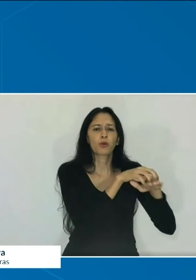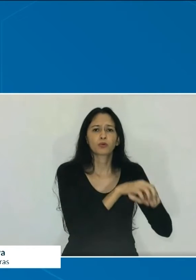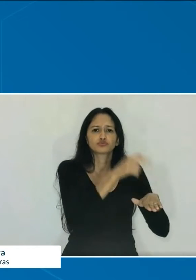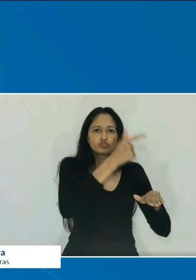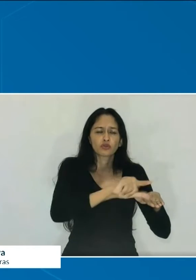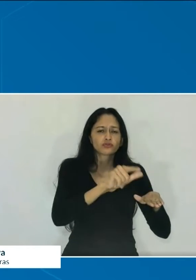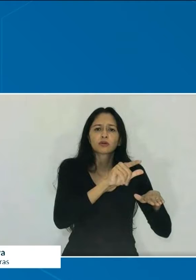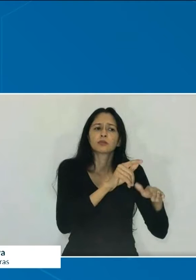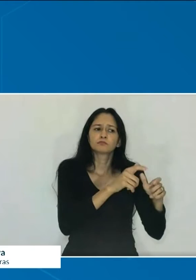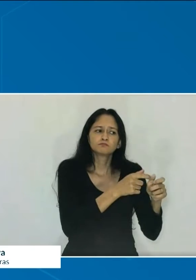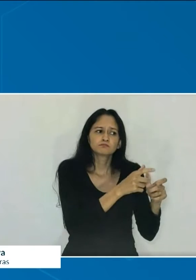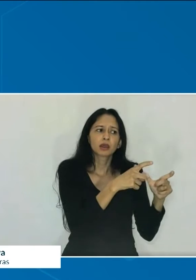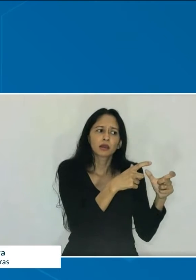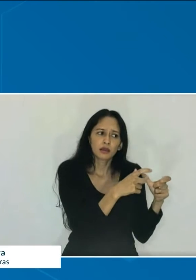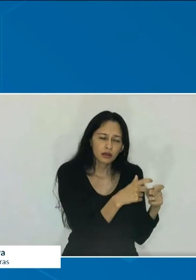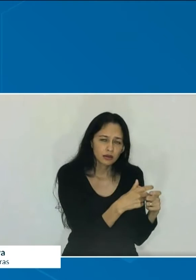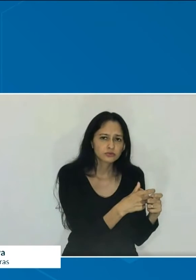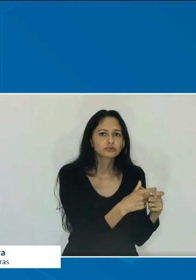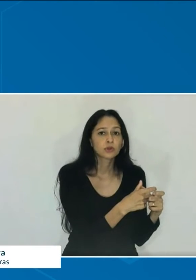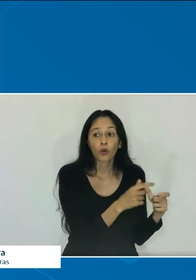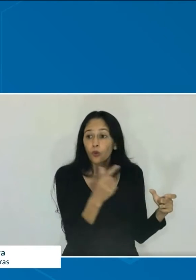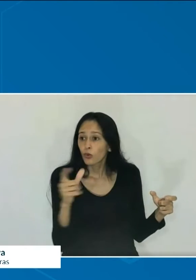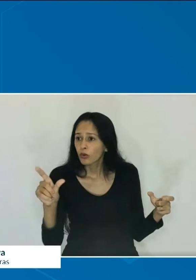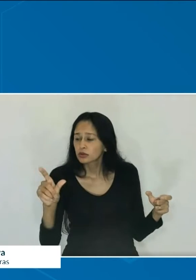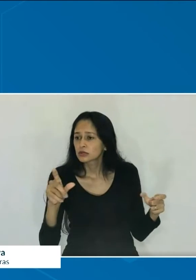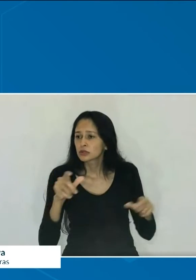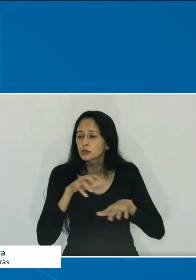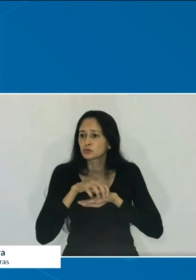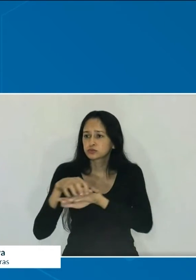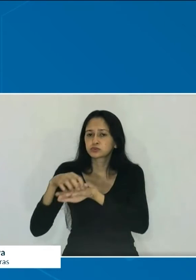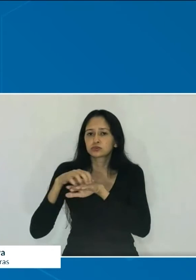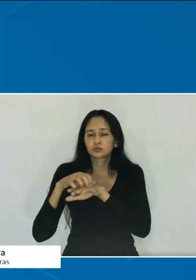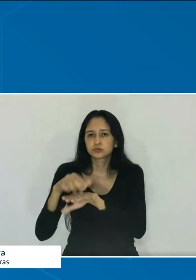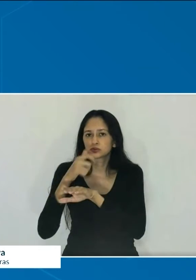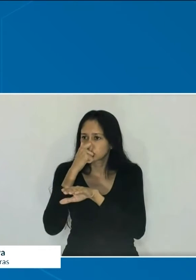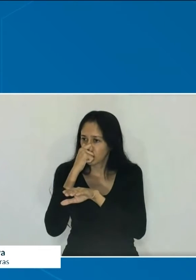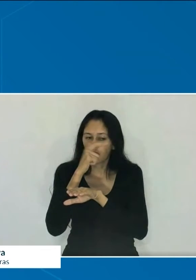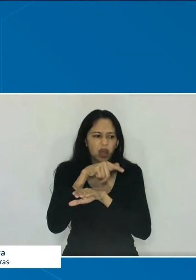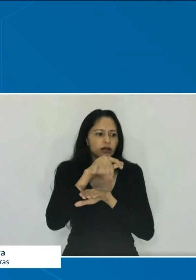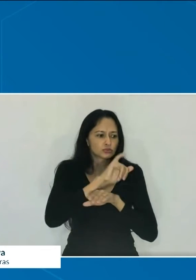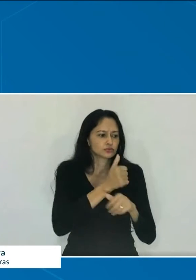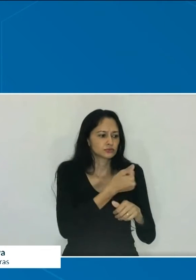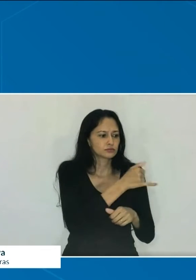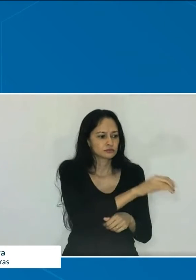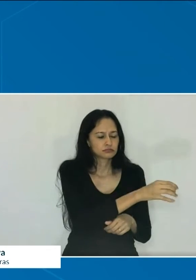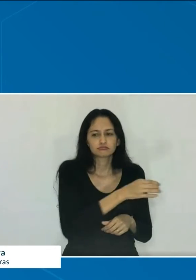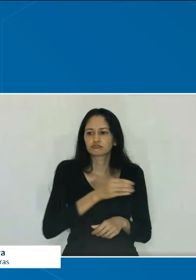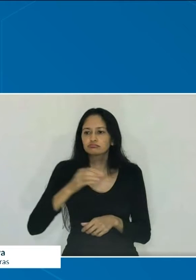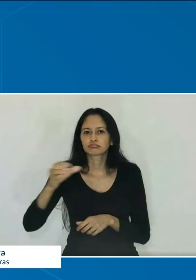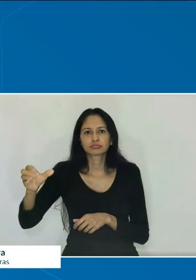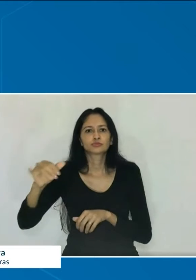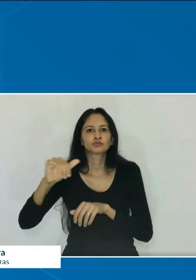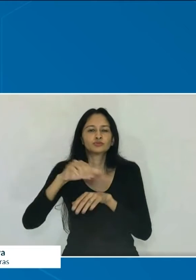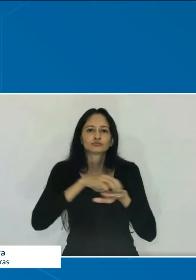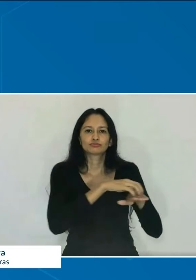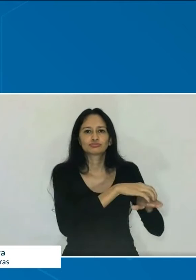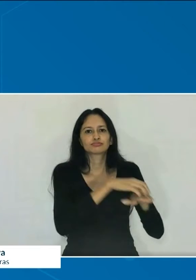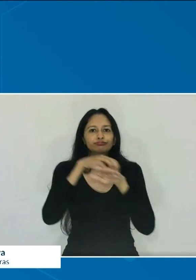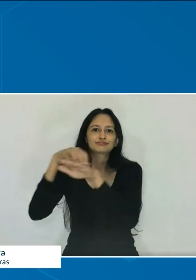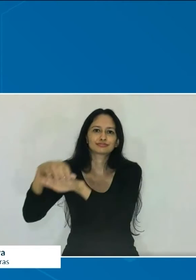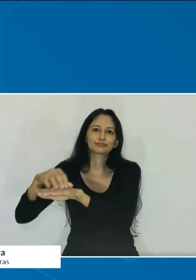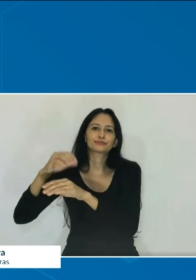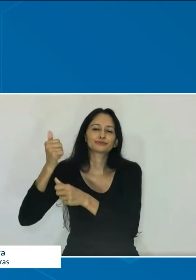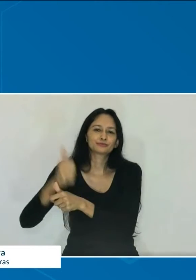ou redirecionar para aquela que precisa mais. Então, ele dá essa intenção. Então, é um projeto, nós fizemos um